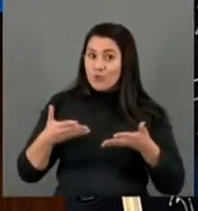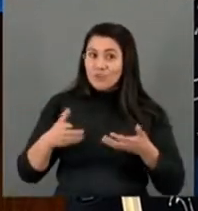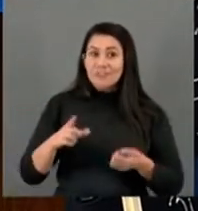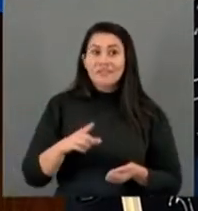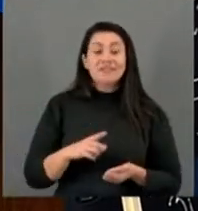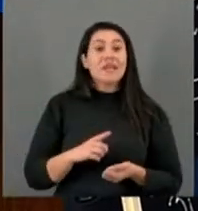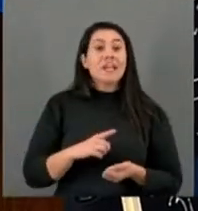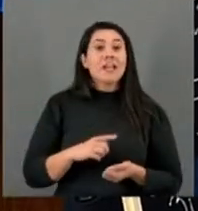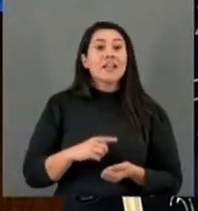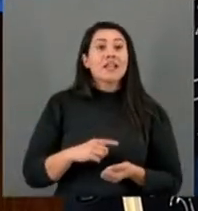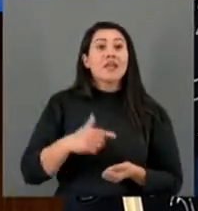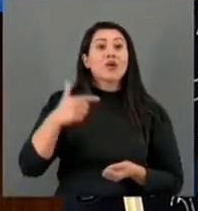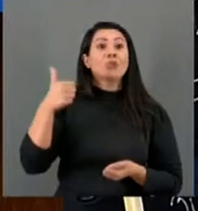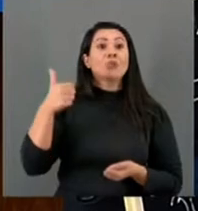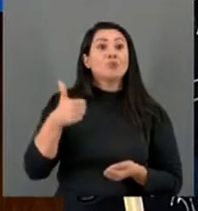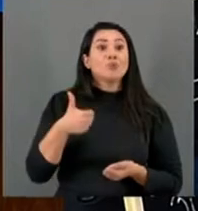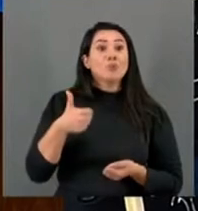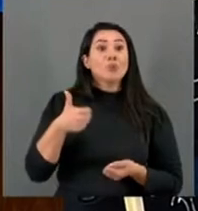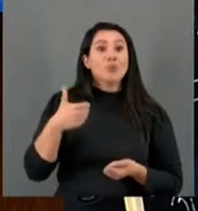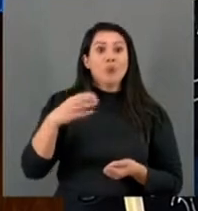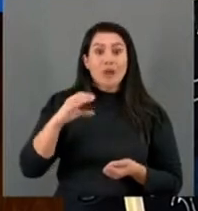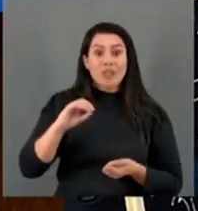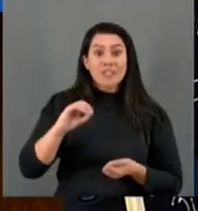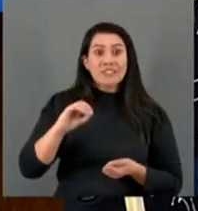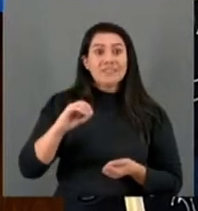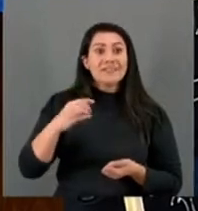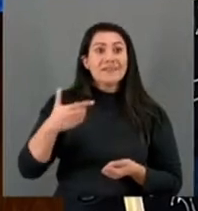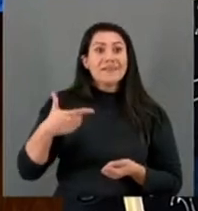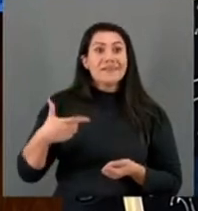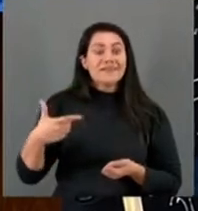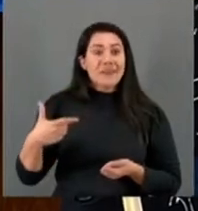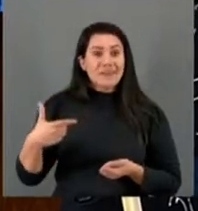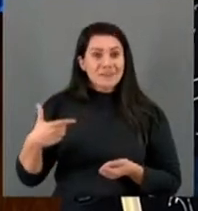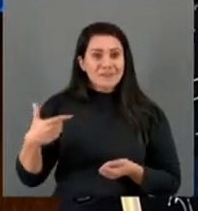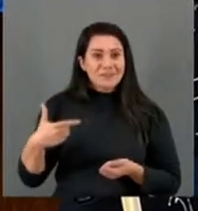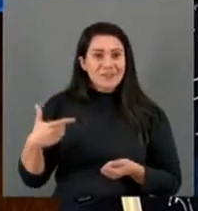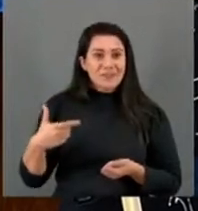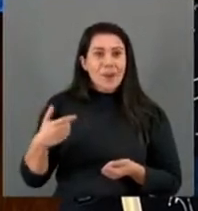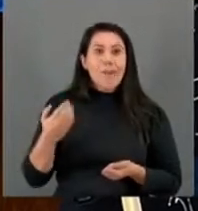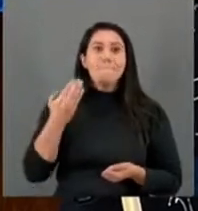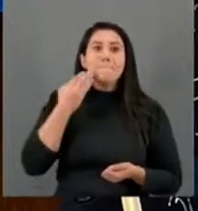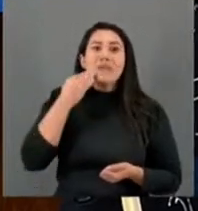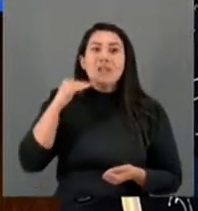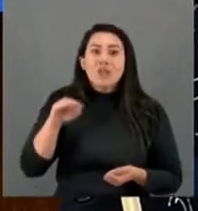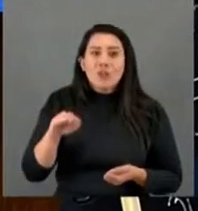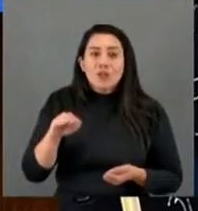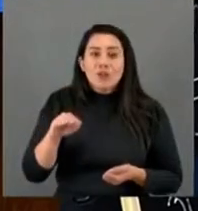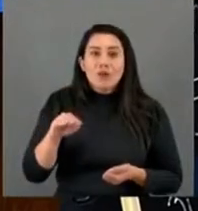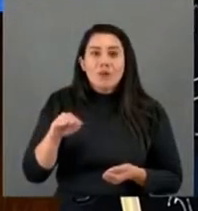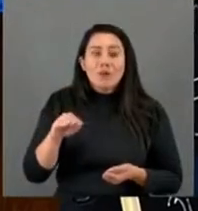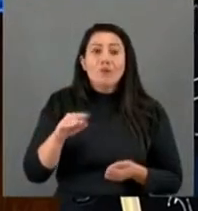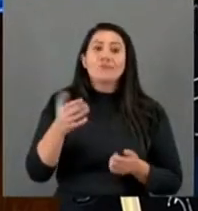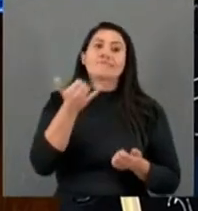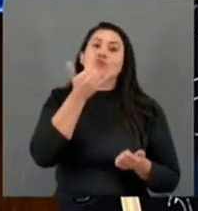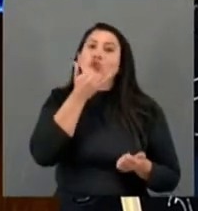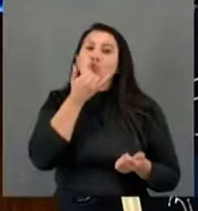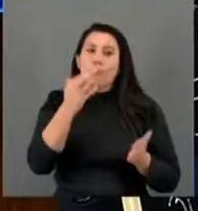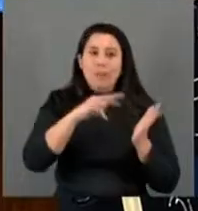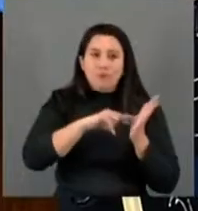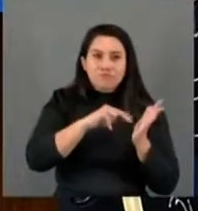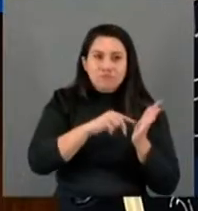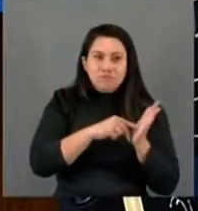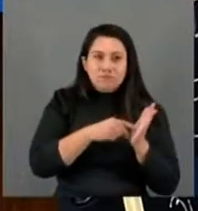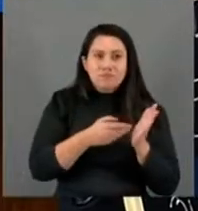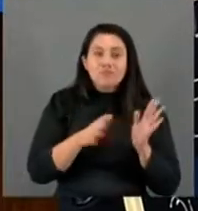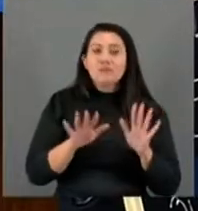8,7 significa 80 milhões de brasileiros, desculpe, significa 8 milhões de